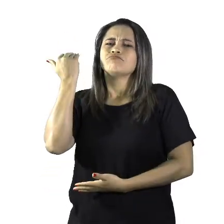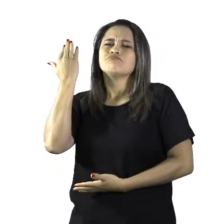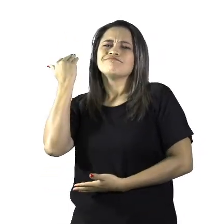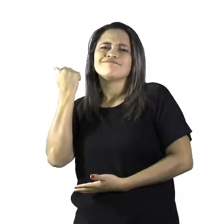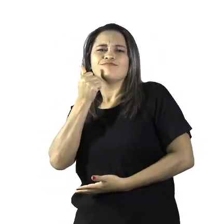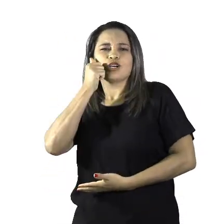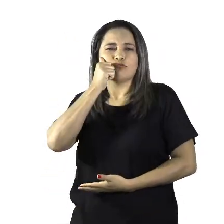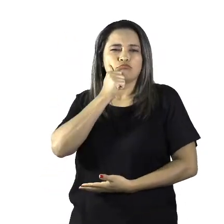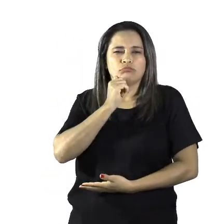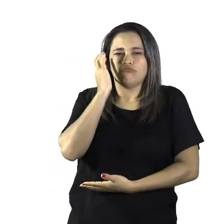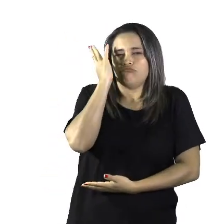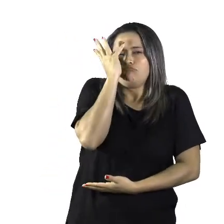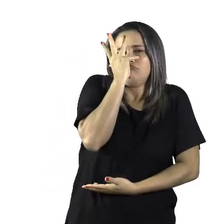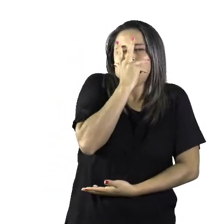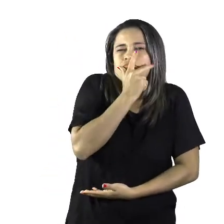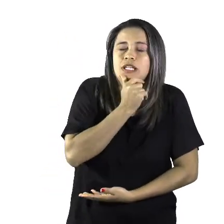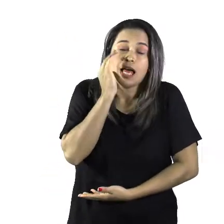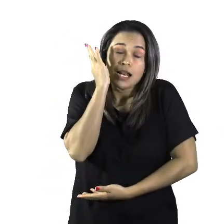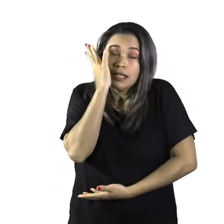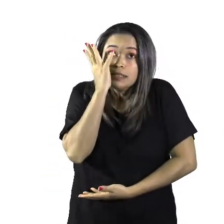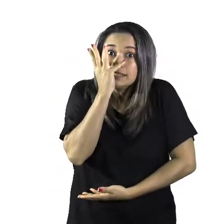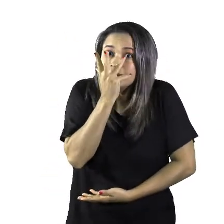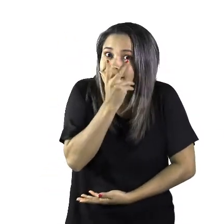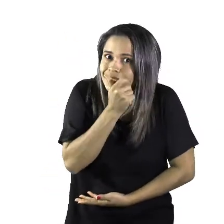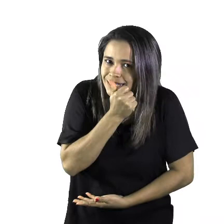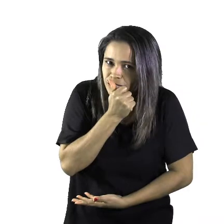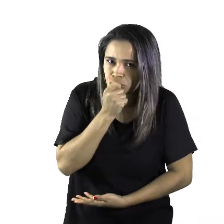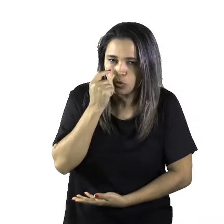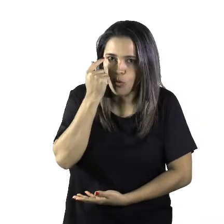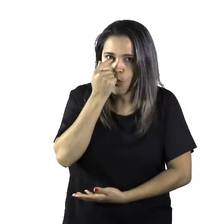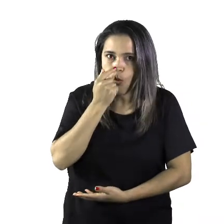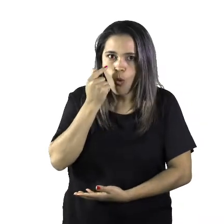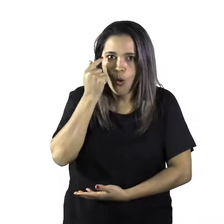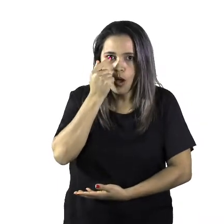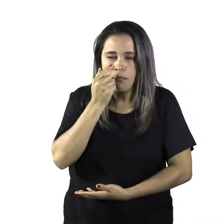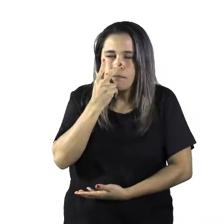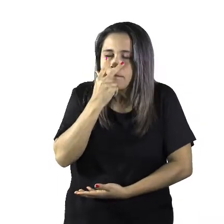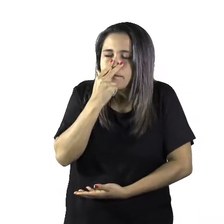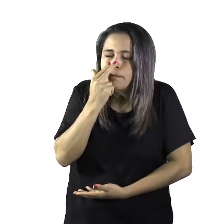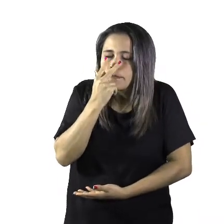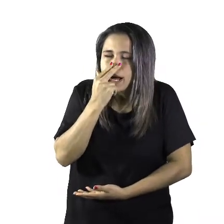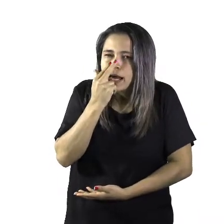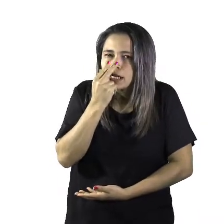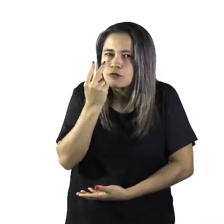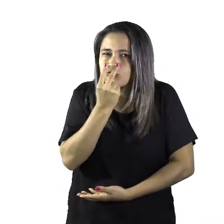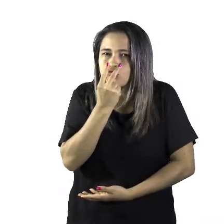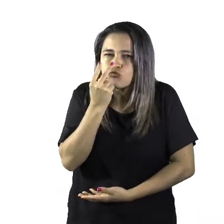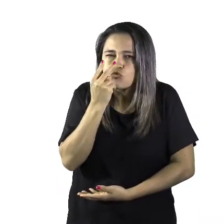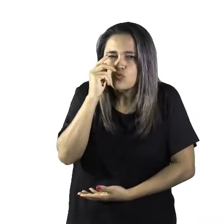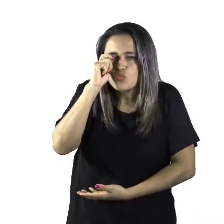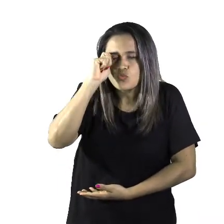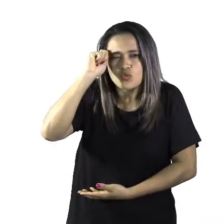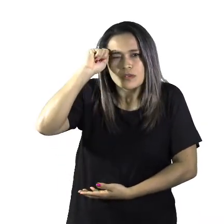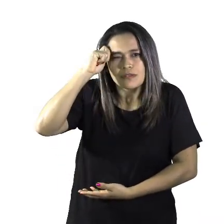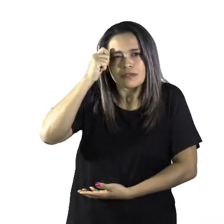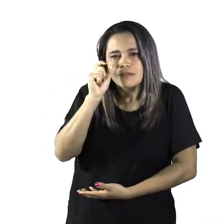uma menina linda, linda. Os olhos dela pareciam duas azeitonas